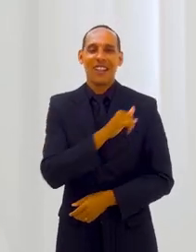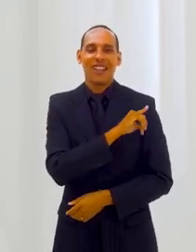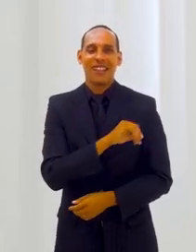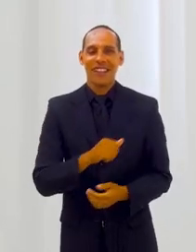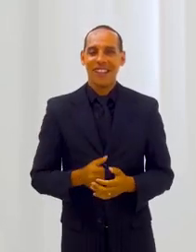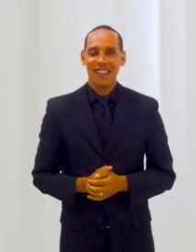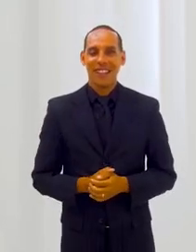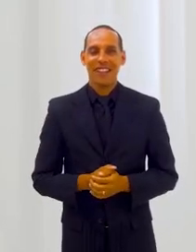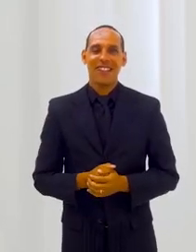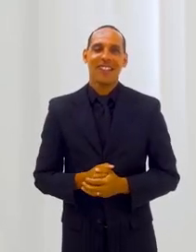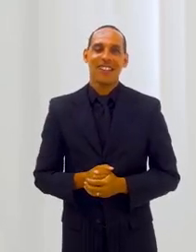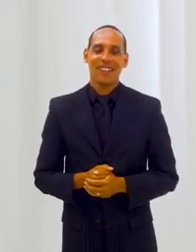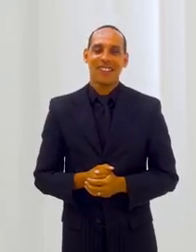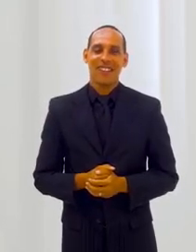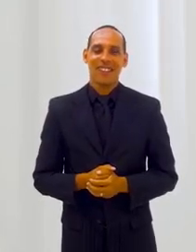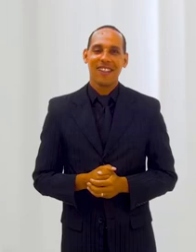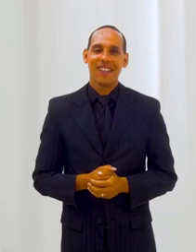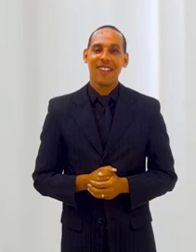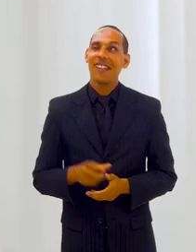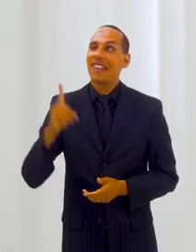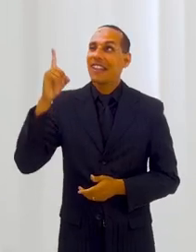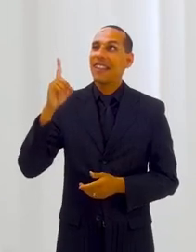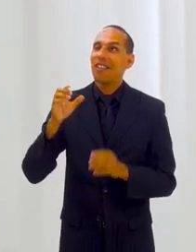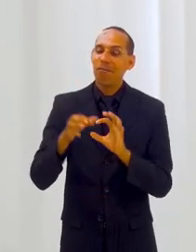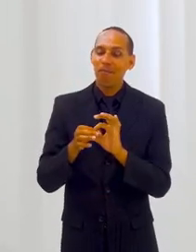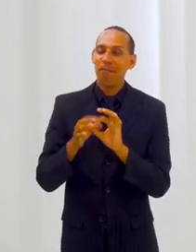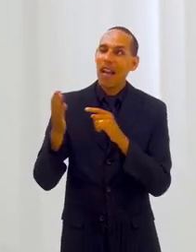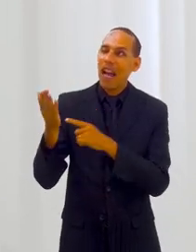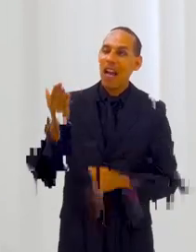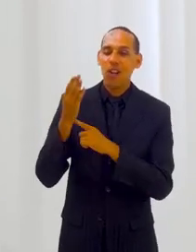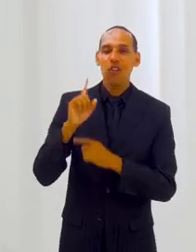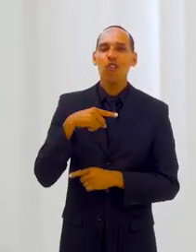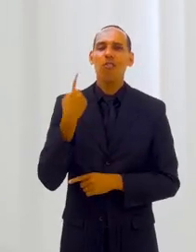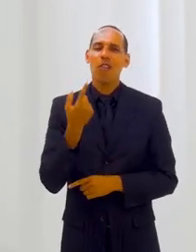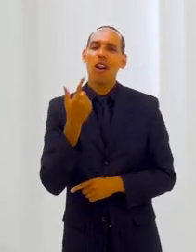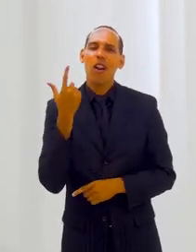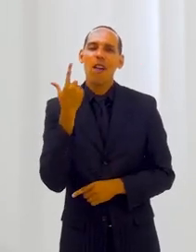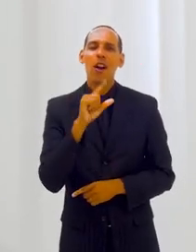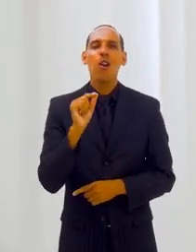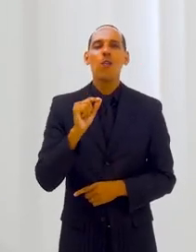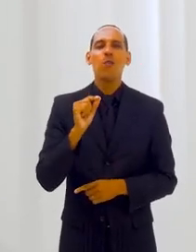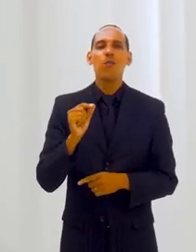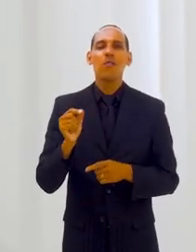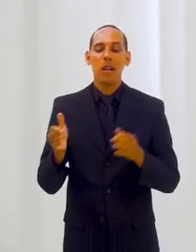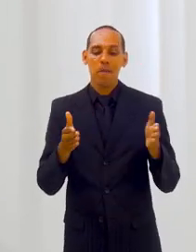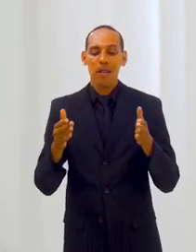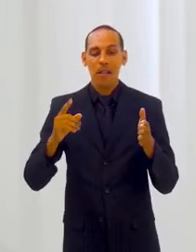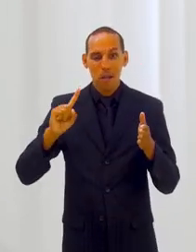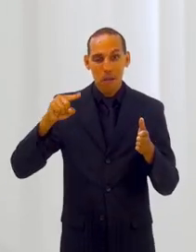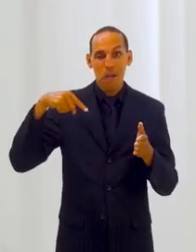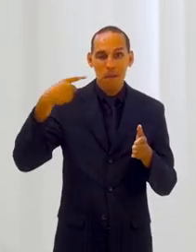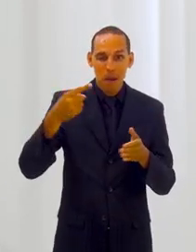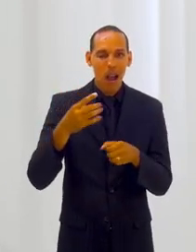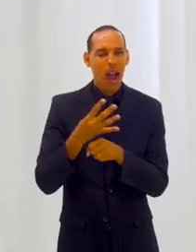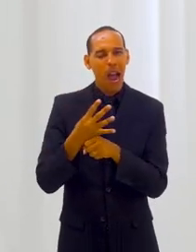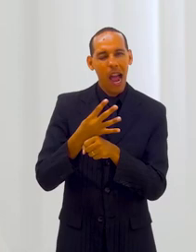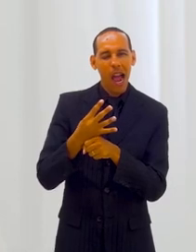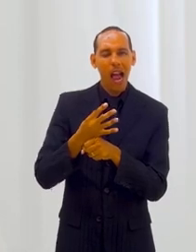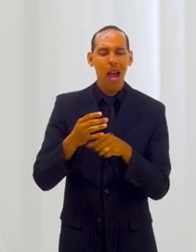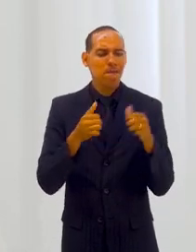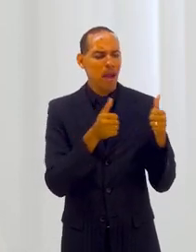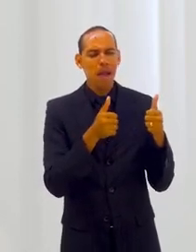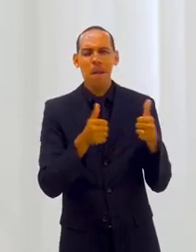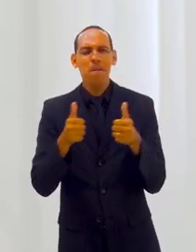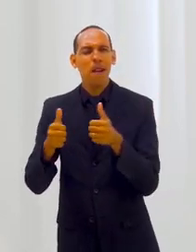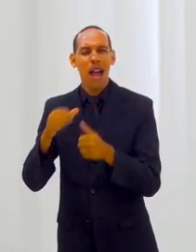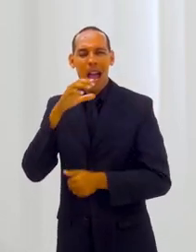do Estado do Rio de Janeiro, e Deus permita que nós tenhamos uma próxima legislatura tão profícua,